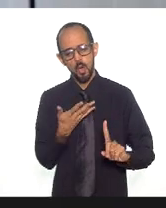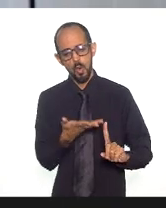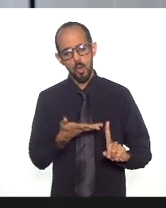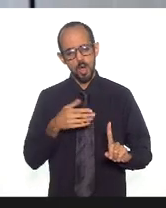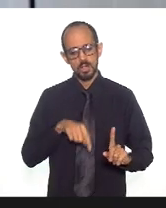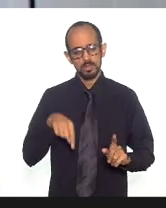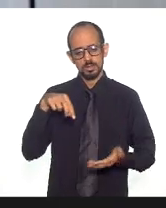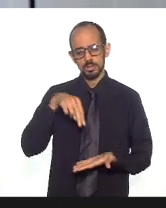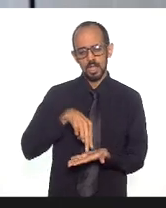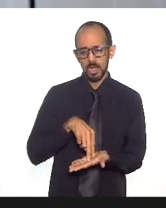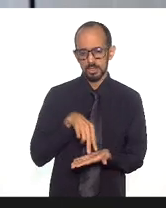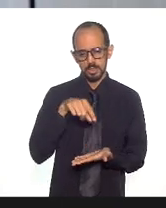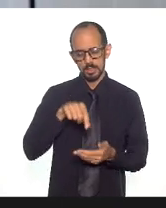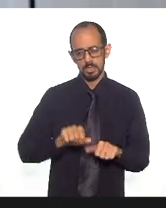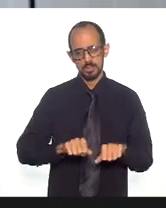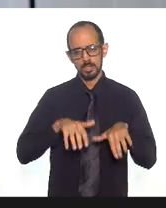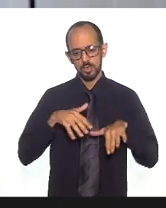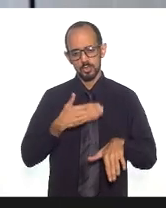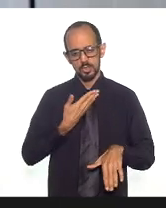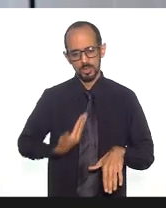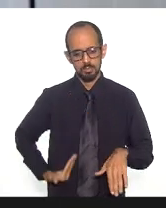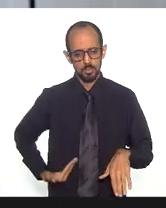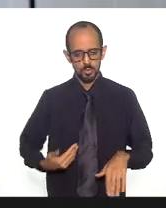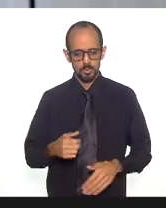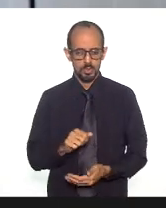nessa audiência pública,